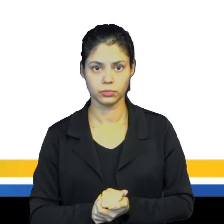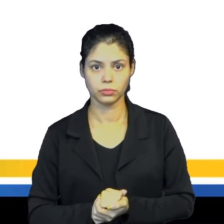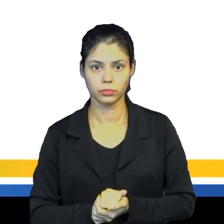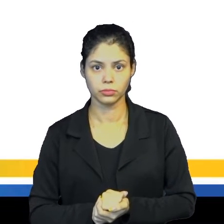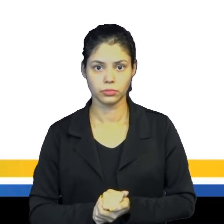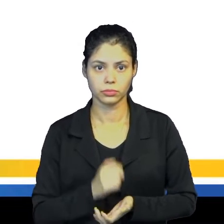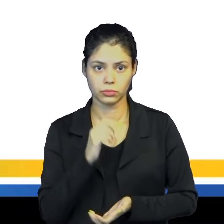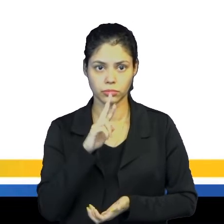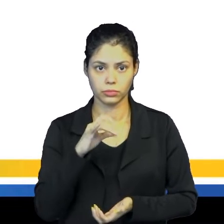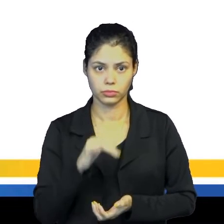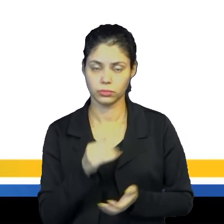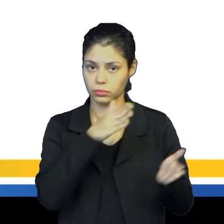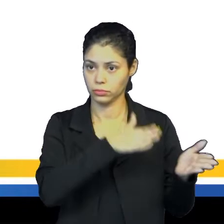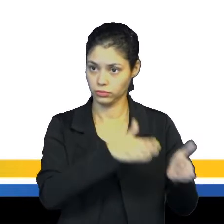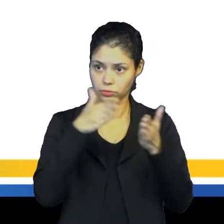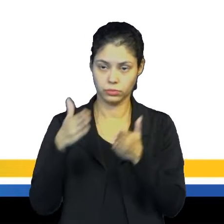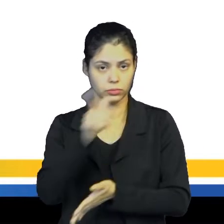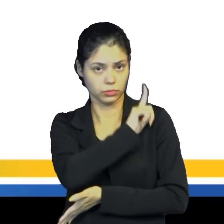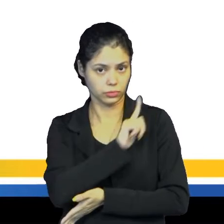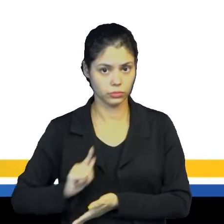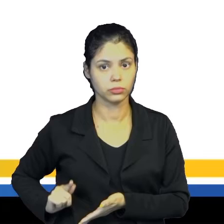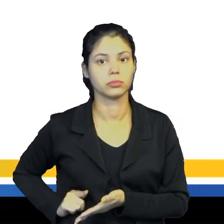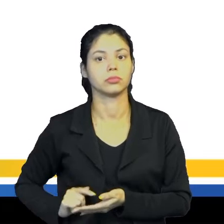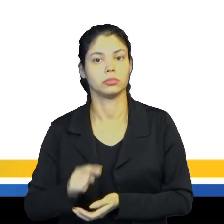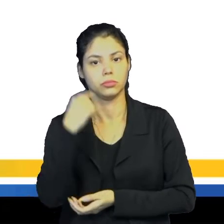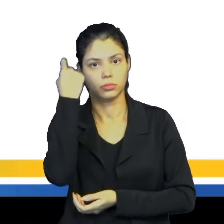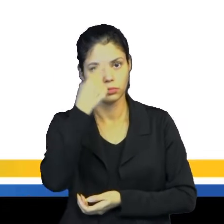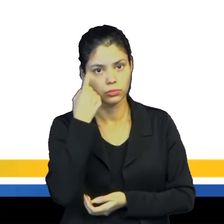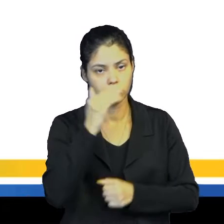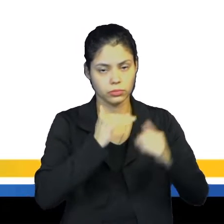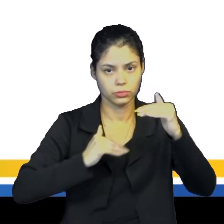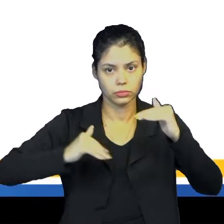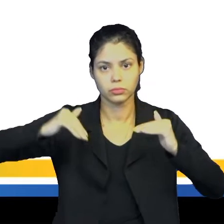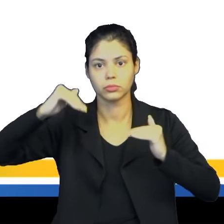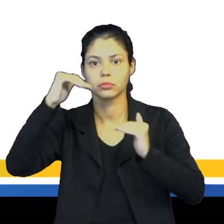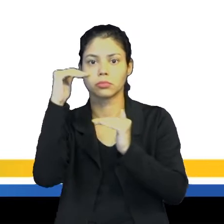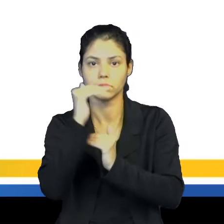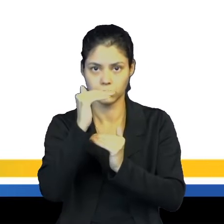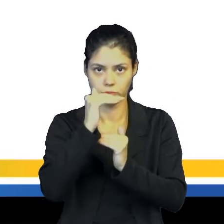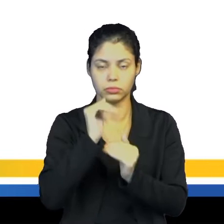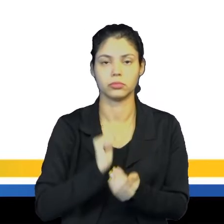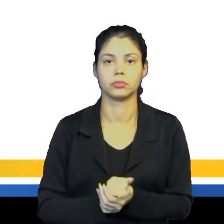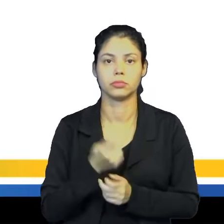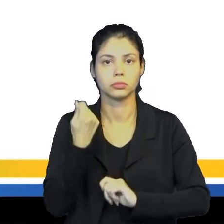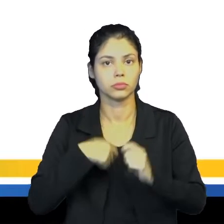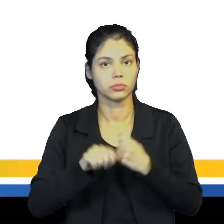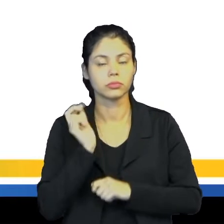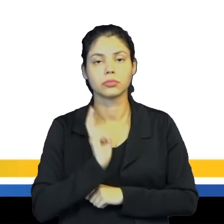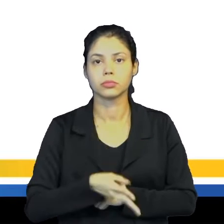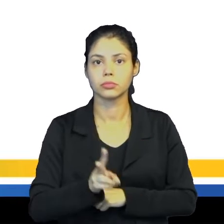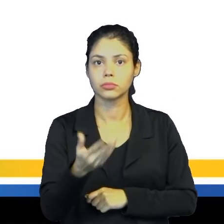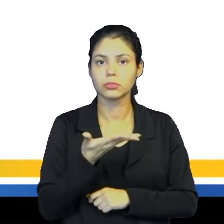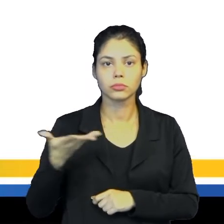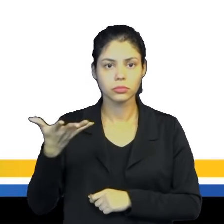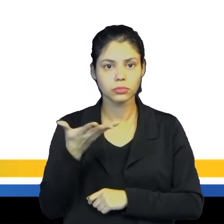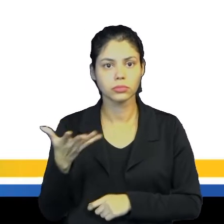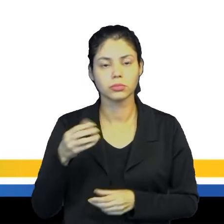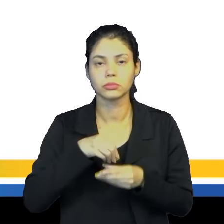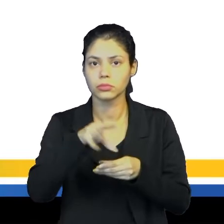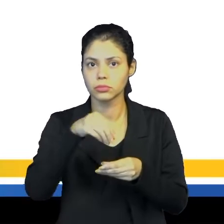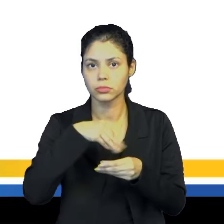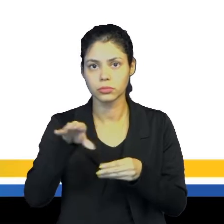A aristocracia crioula, ela passa a governar, né, os estados soberanos emancipados. A economia continua a se basear na